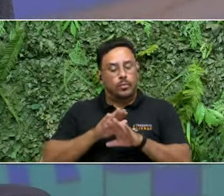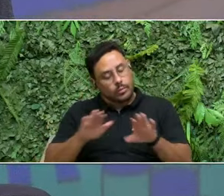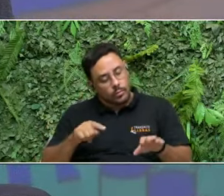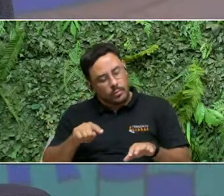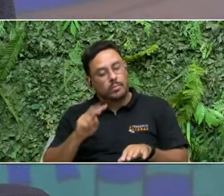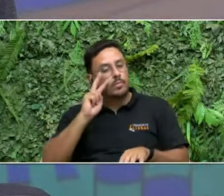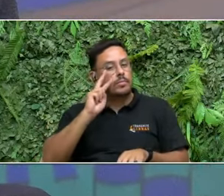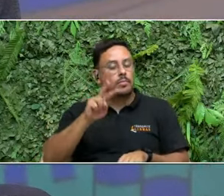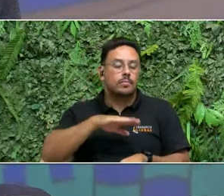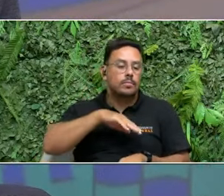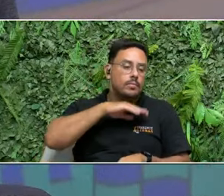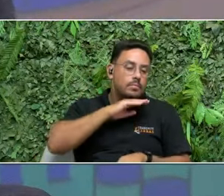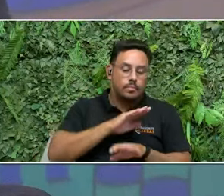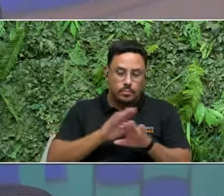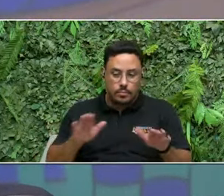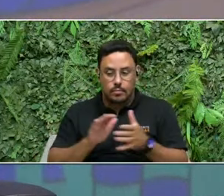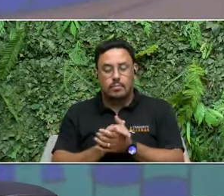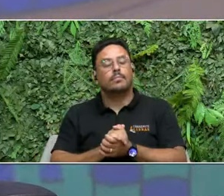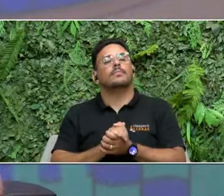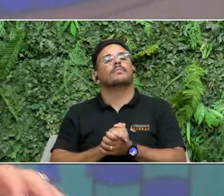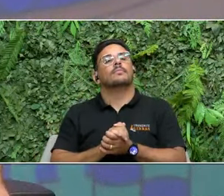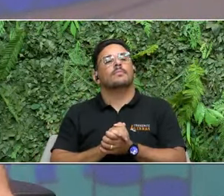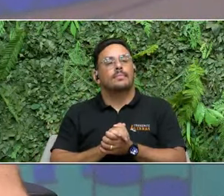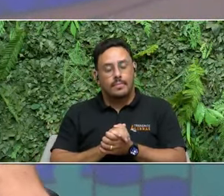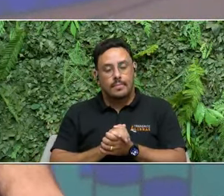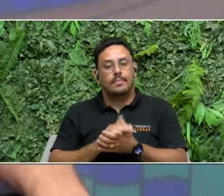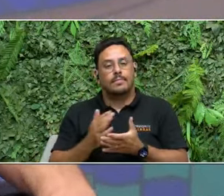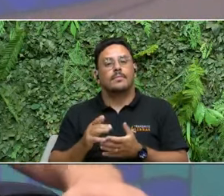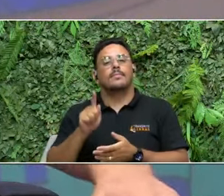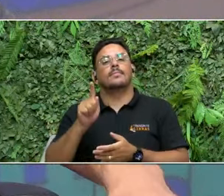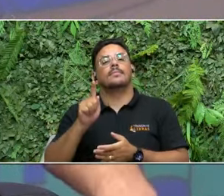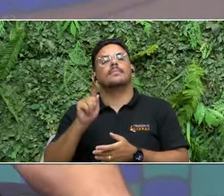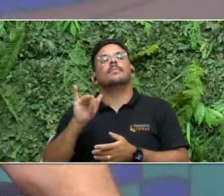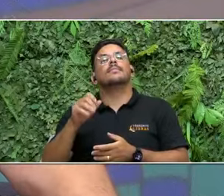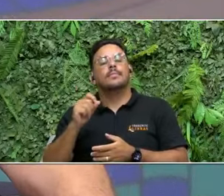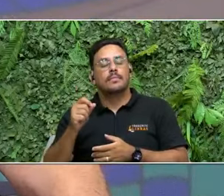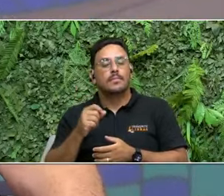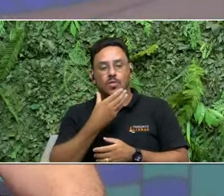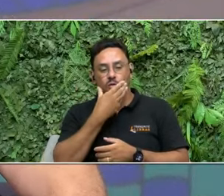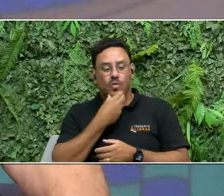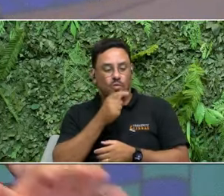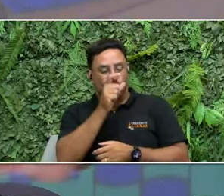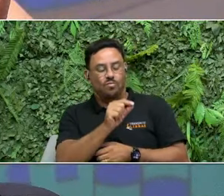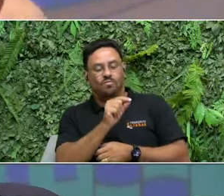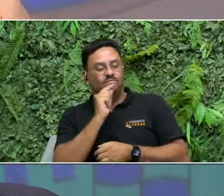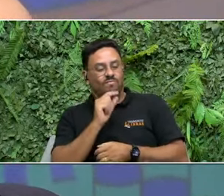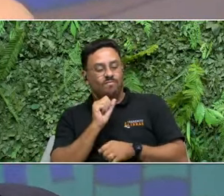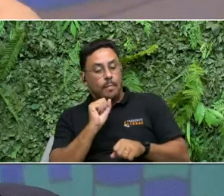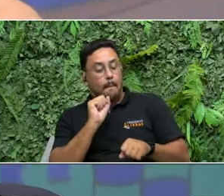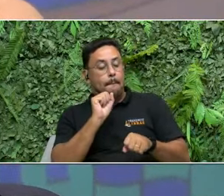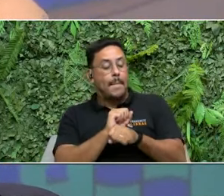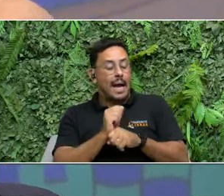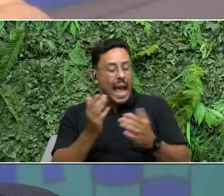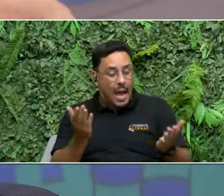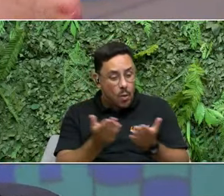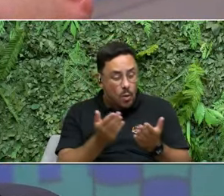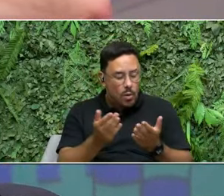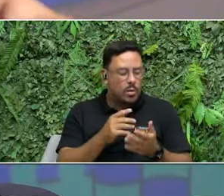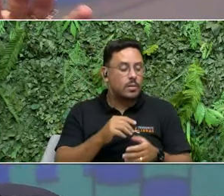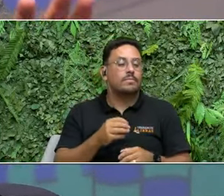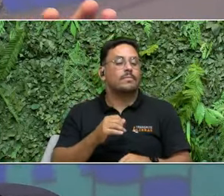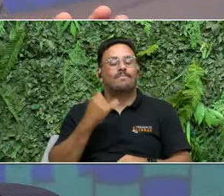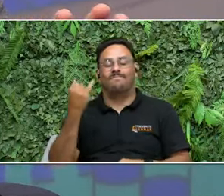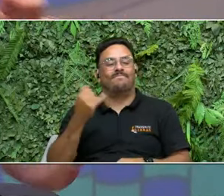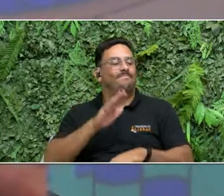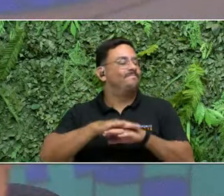na bunda vai nessa Ô é um cara que assim se parar agora já valeu